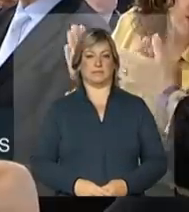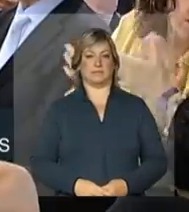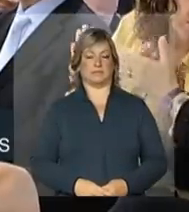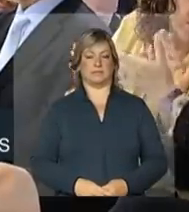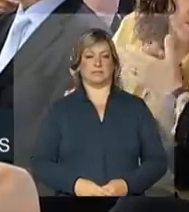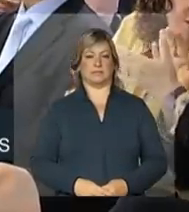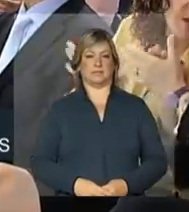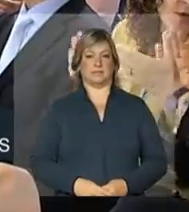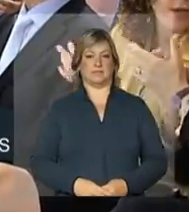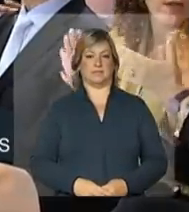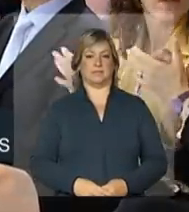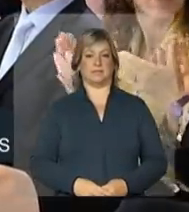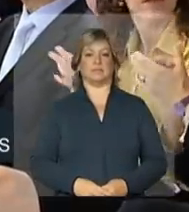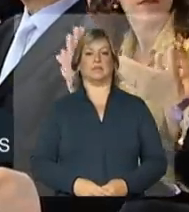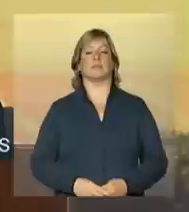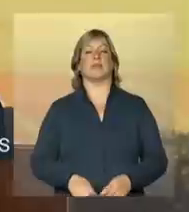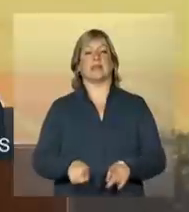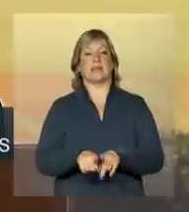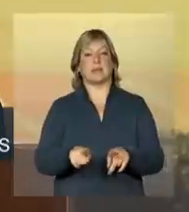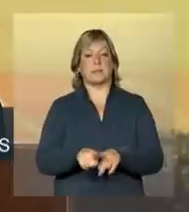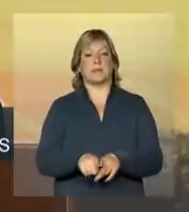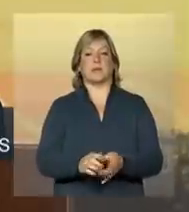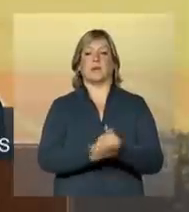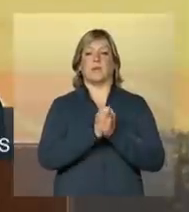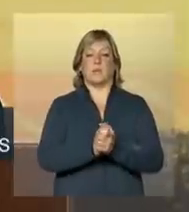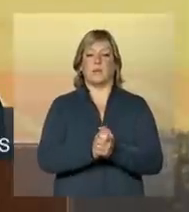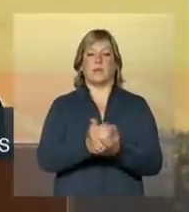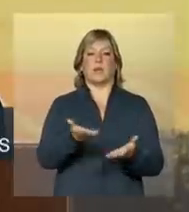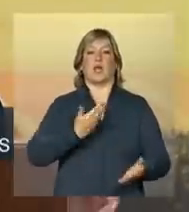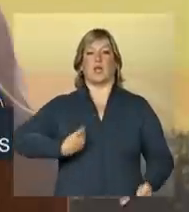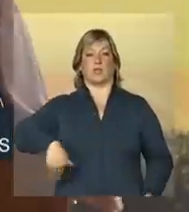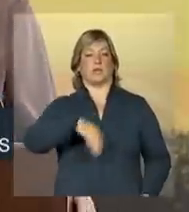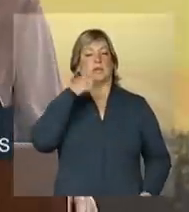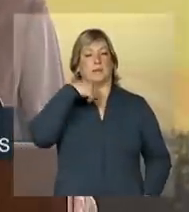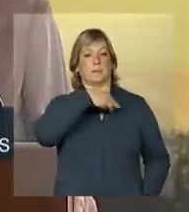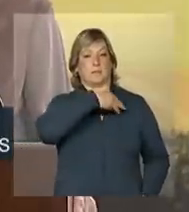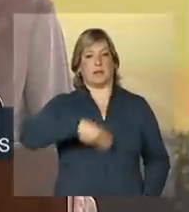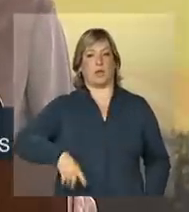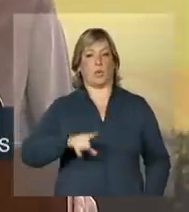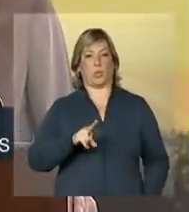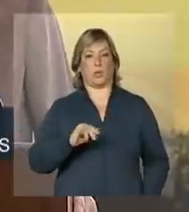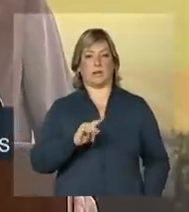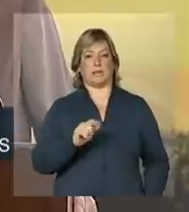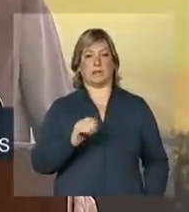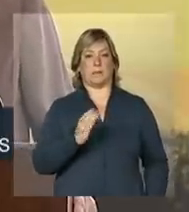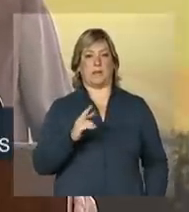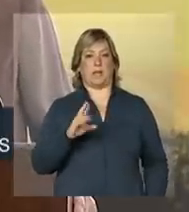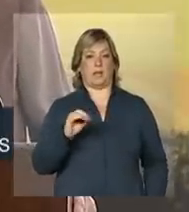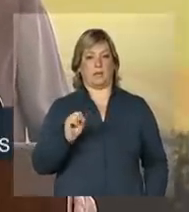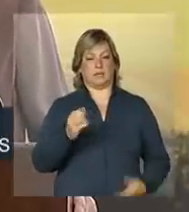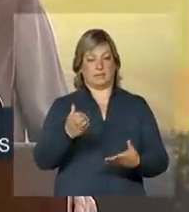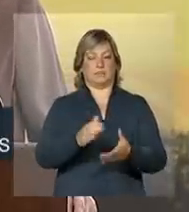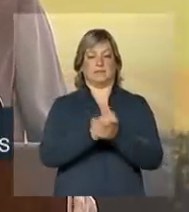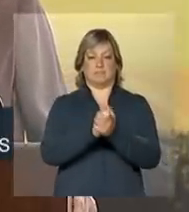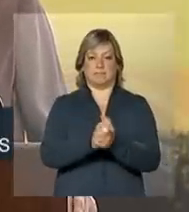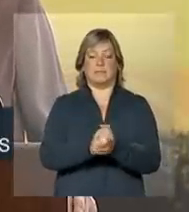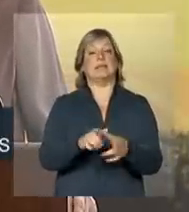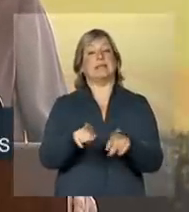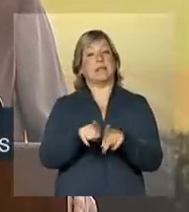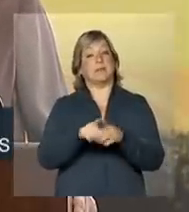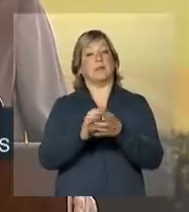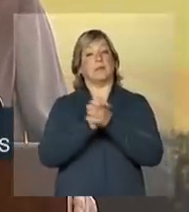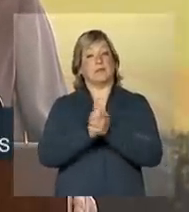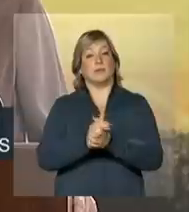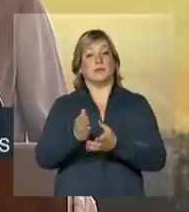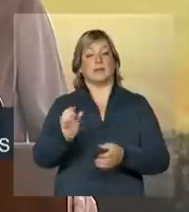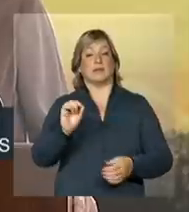país a nossa ministra Luisa bairros cumprimentar também a